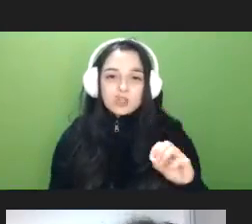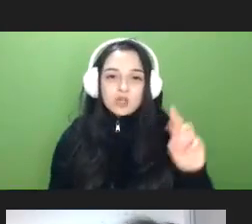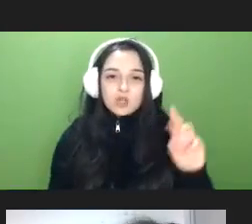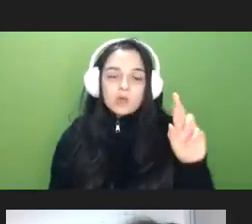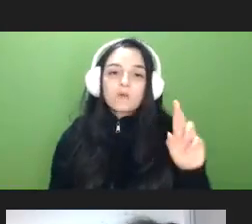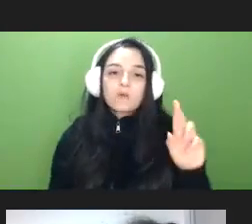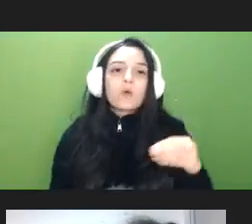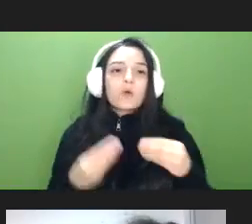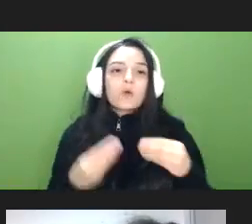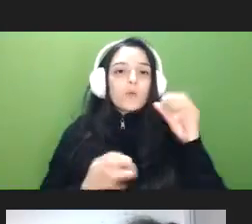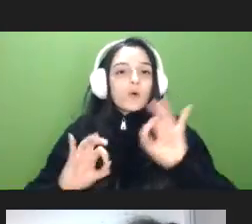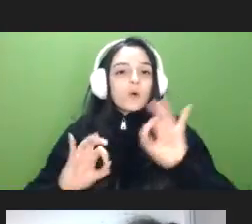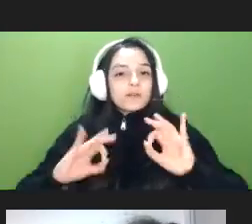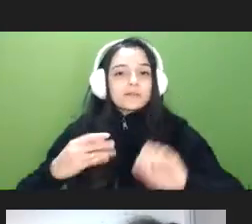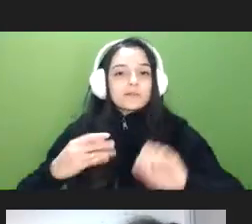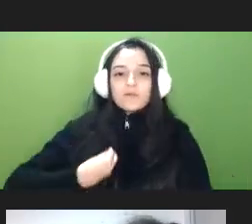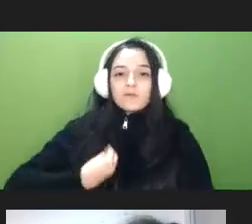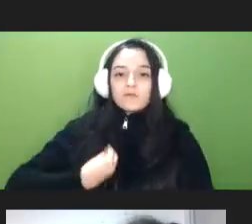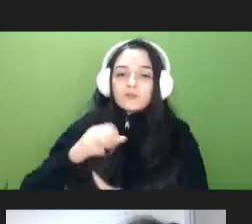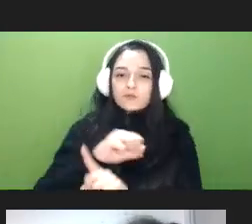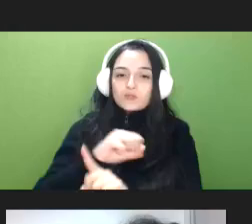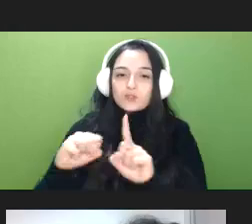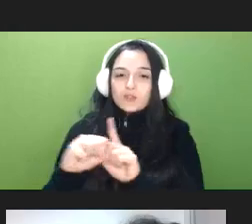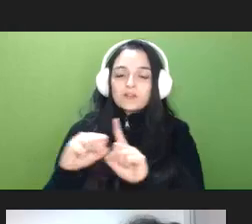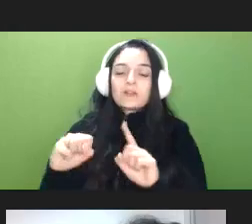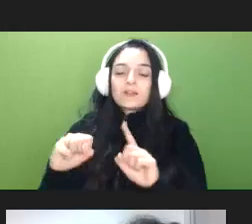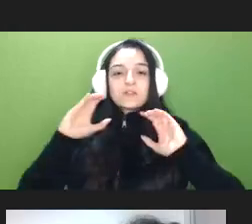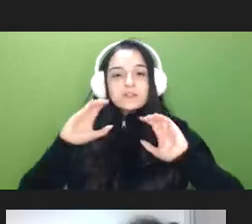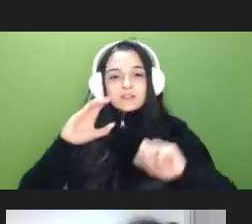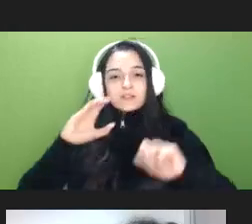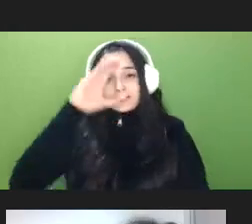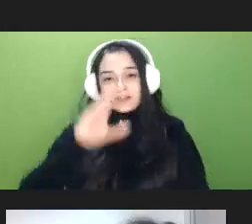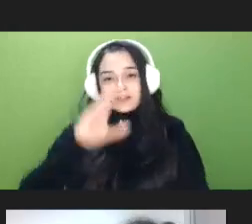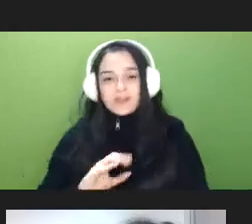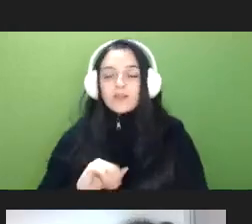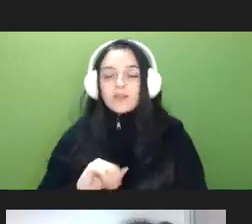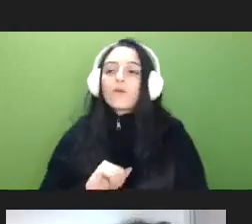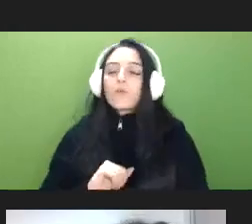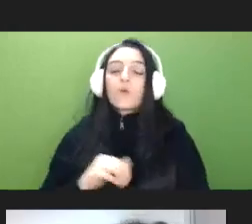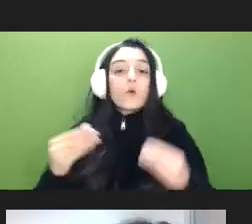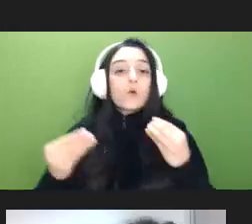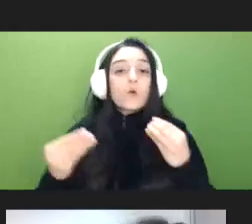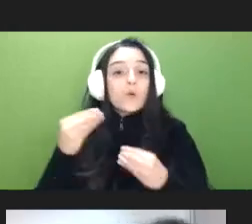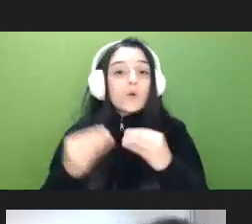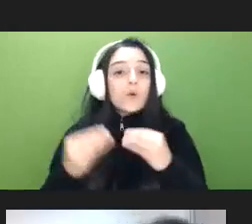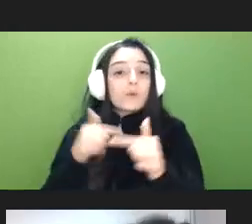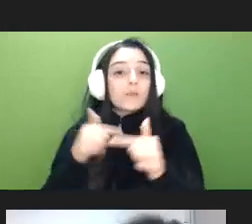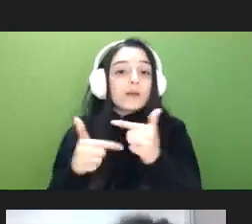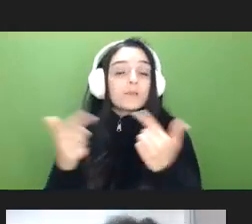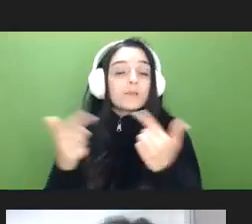civil, e como que esses serviços eles se articulam com a rede de